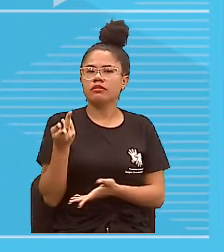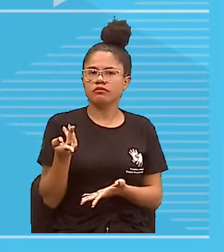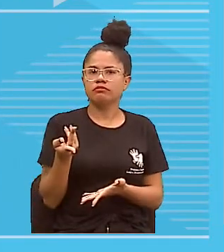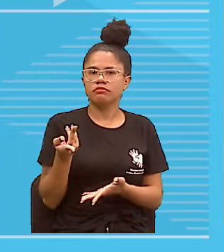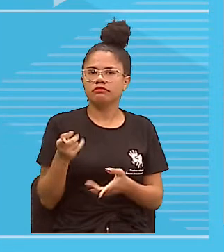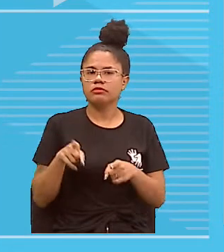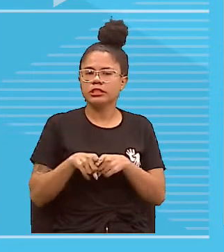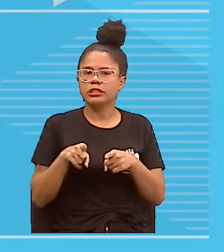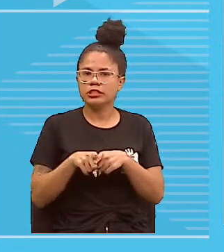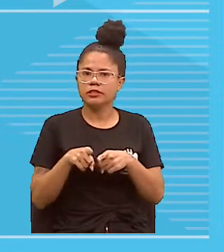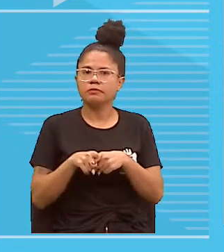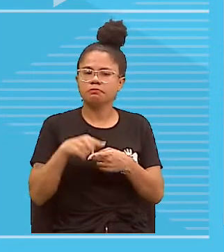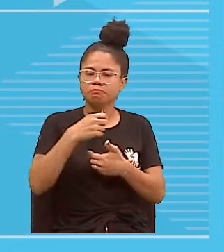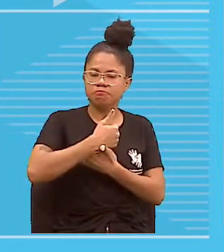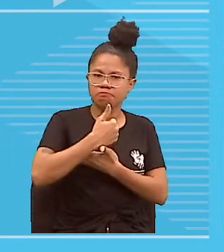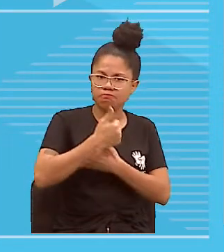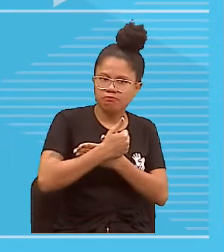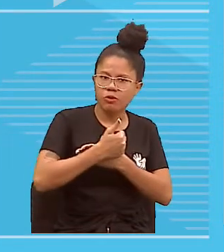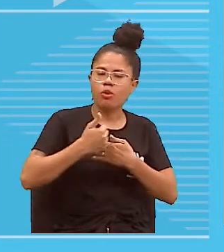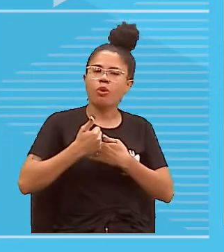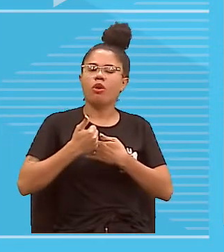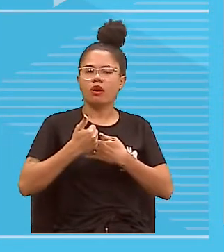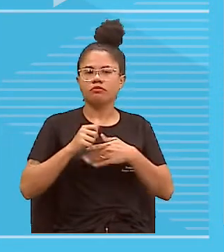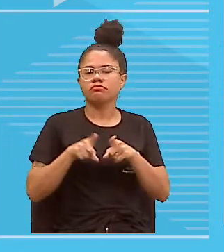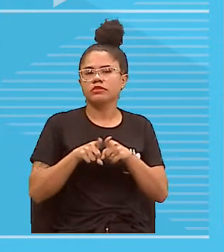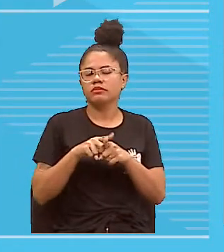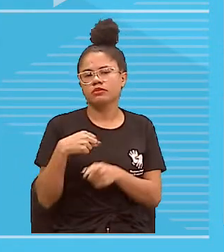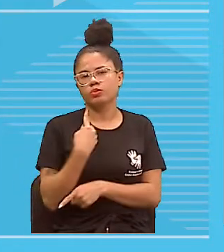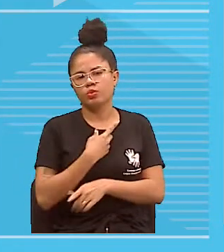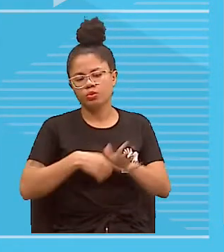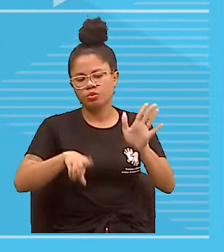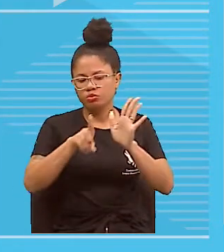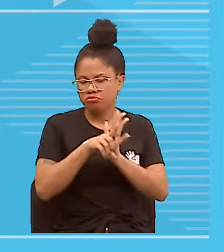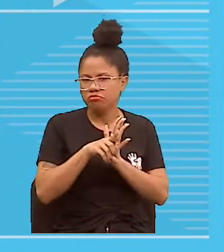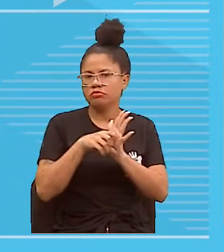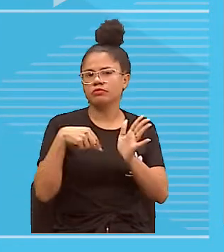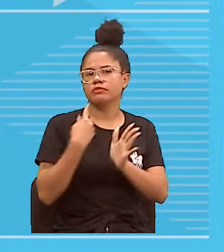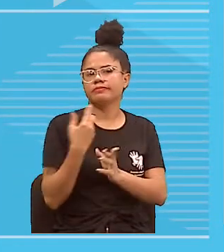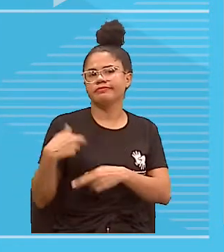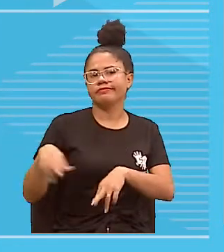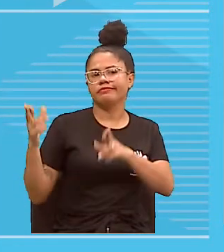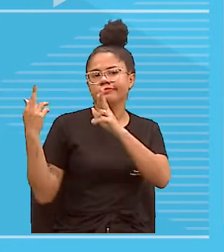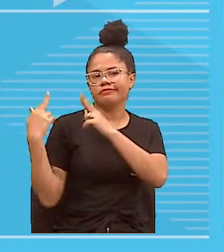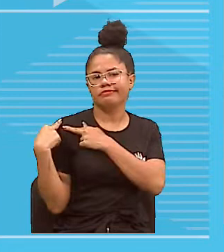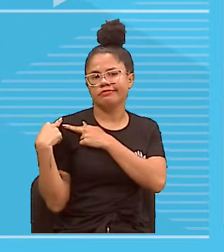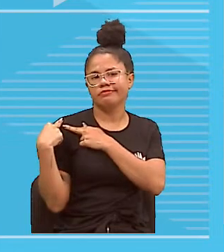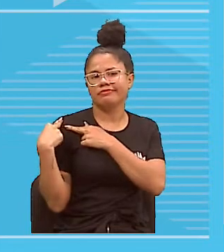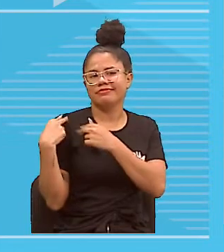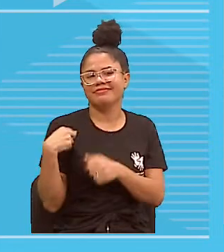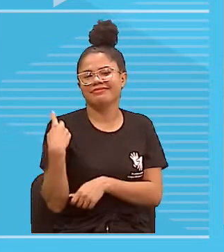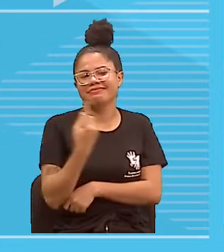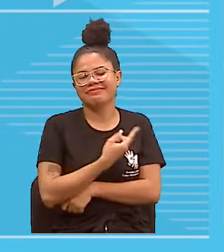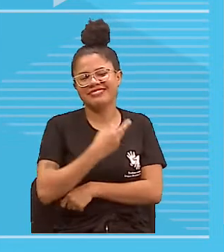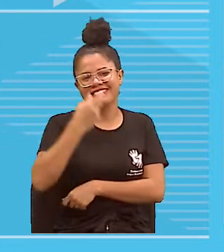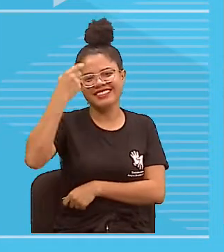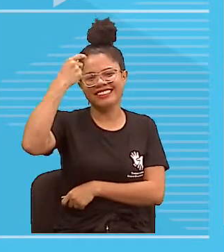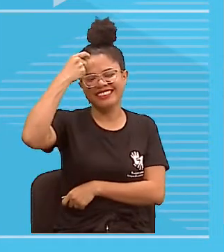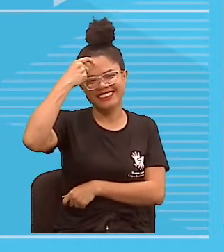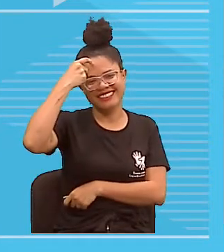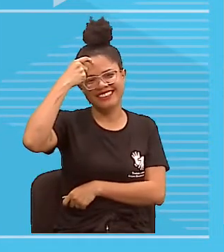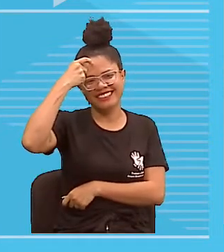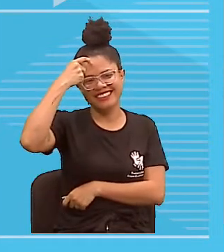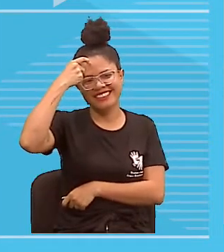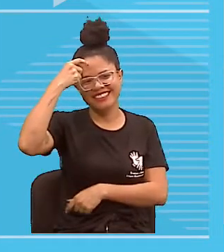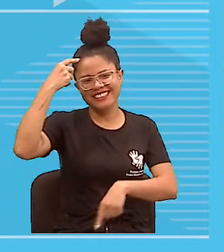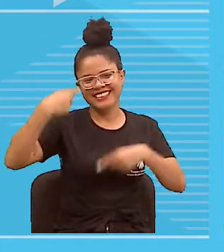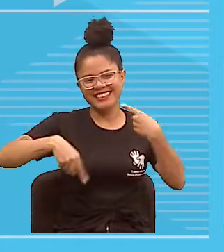gente saber sobre os nossos direitos, sobre os nossos deveres, a gente ter a nossa consciência política.